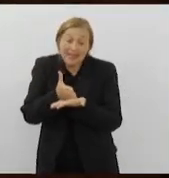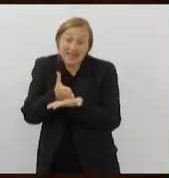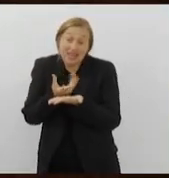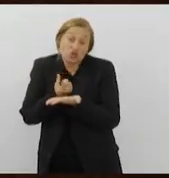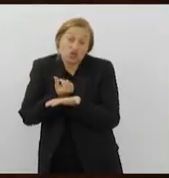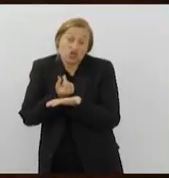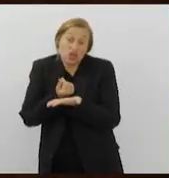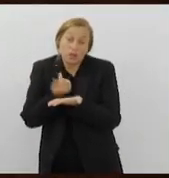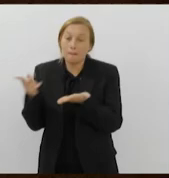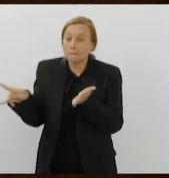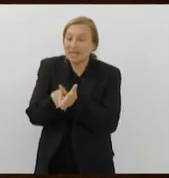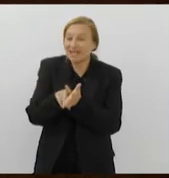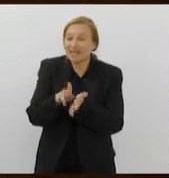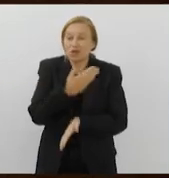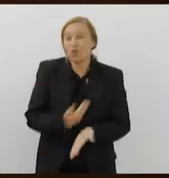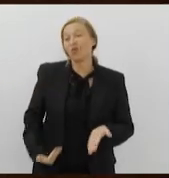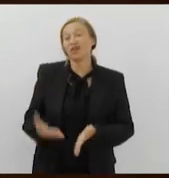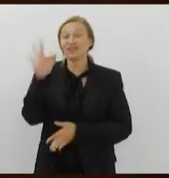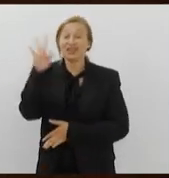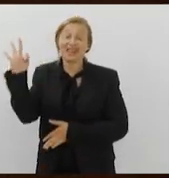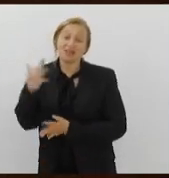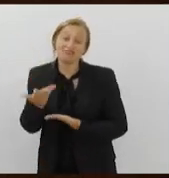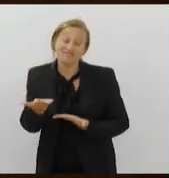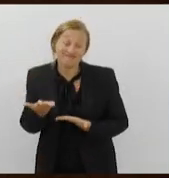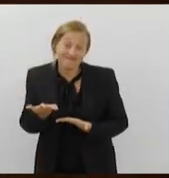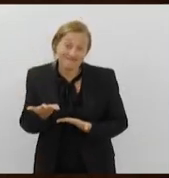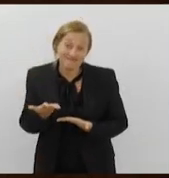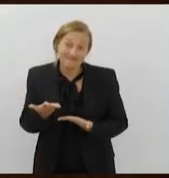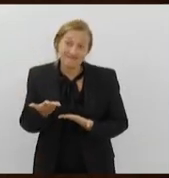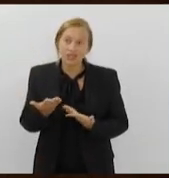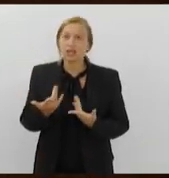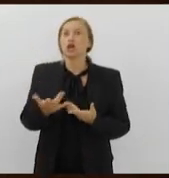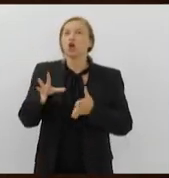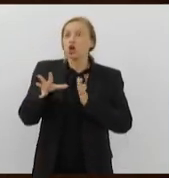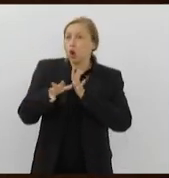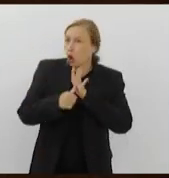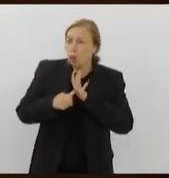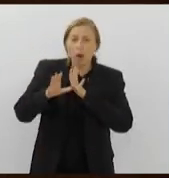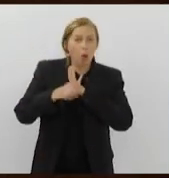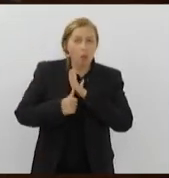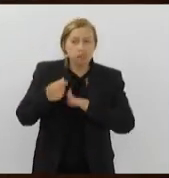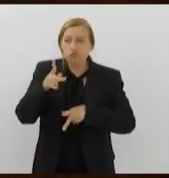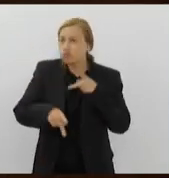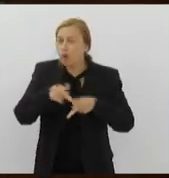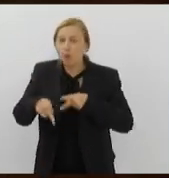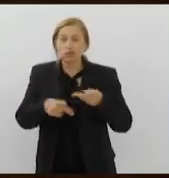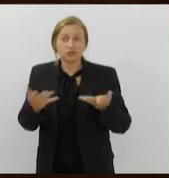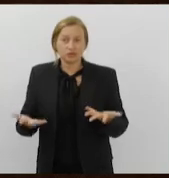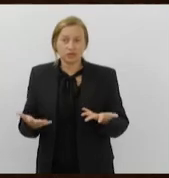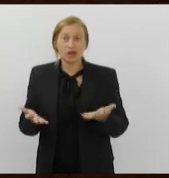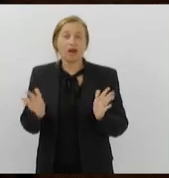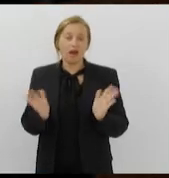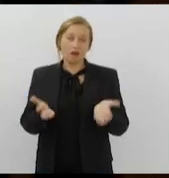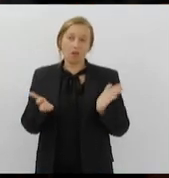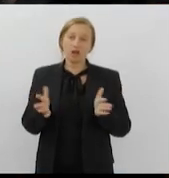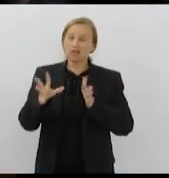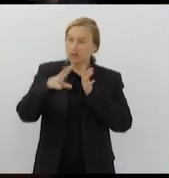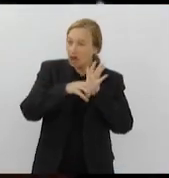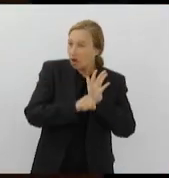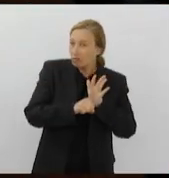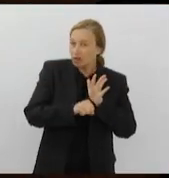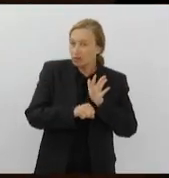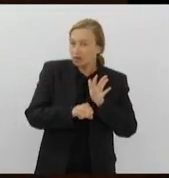vai ficar com o governo. Governo esse que só rouba a população, que lesa o erário. Agora está roubando a atleta